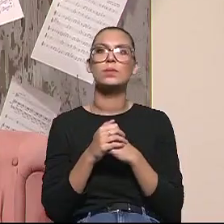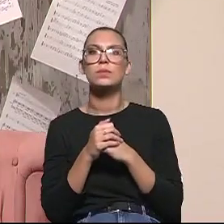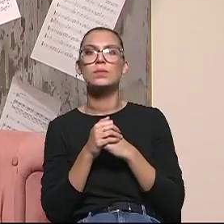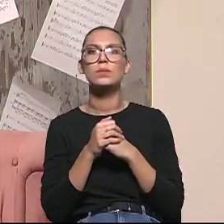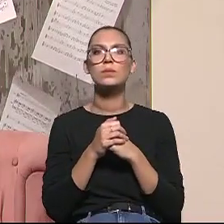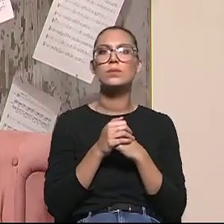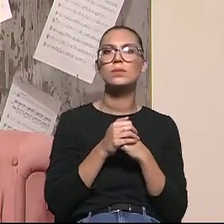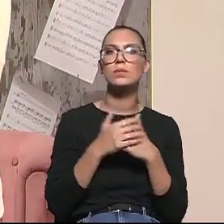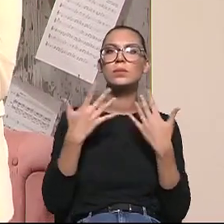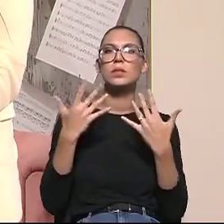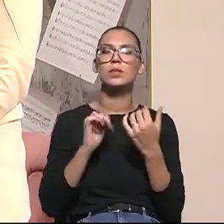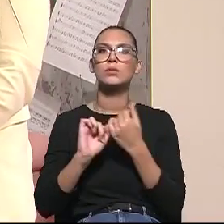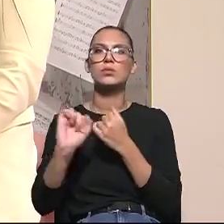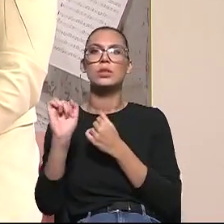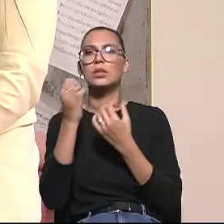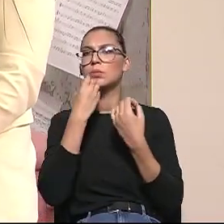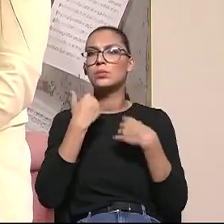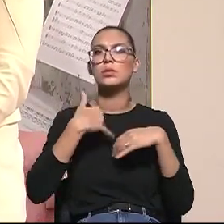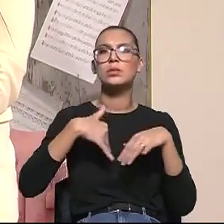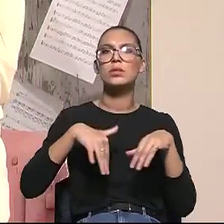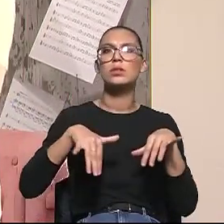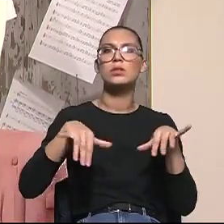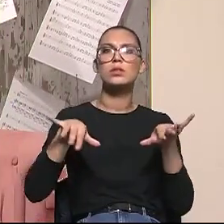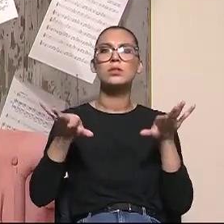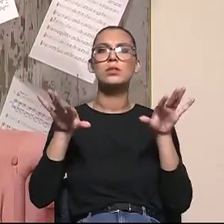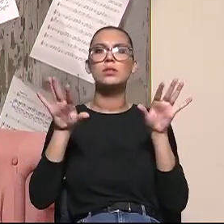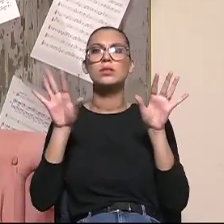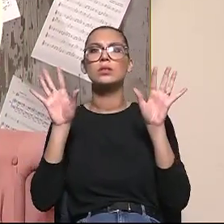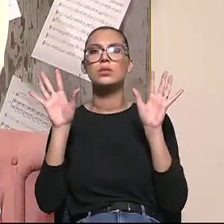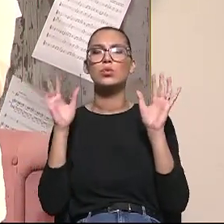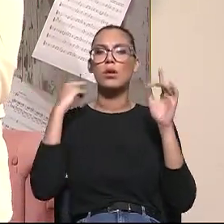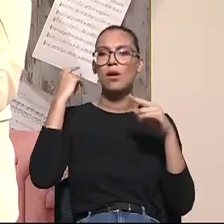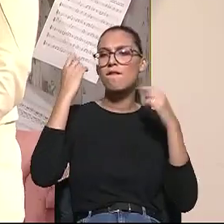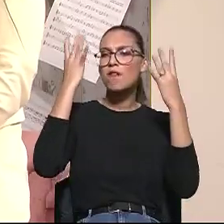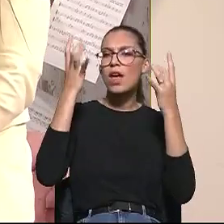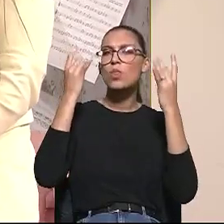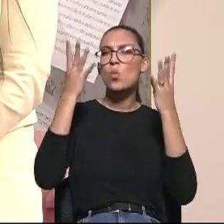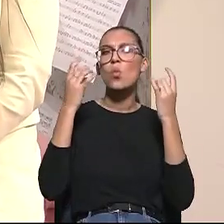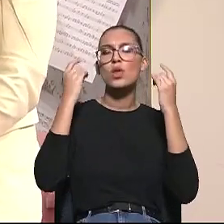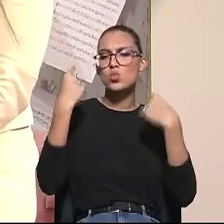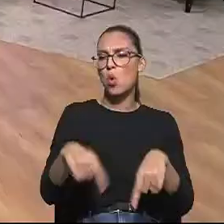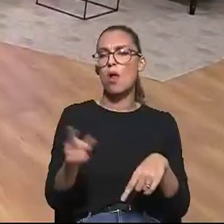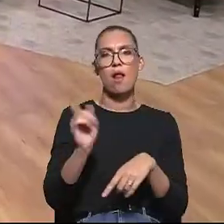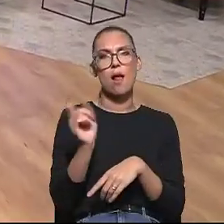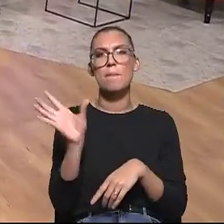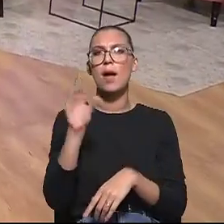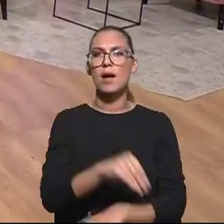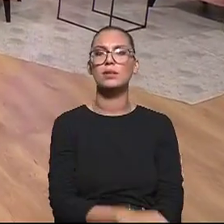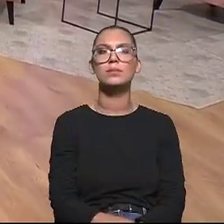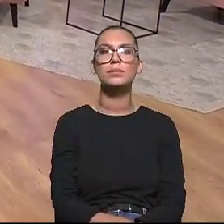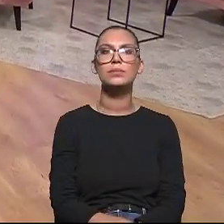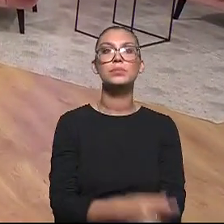perdido nos braços dela, muito mais que uma aventura. Vamos ver.